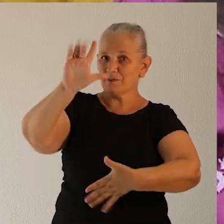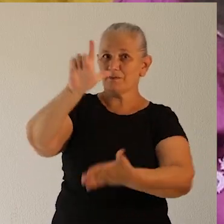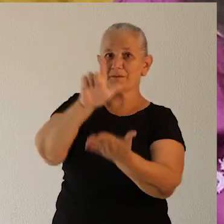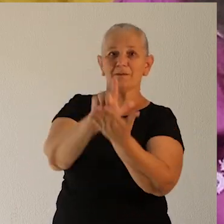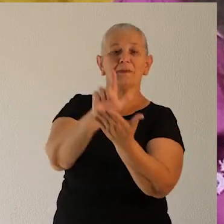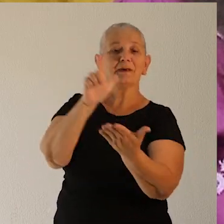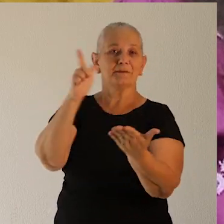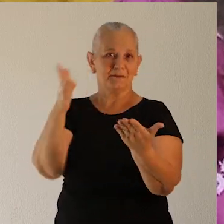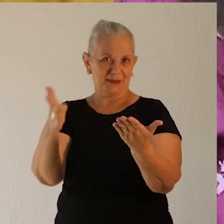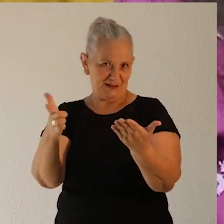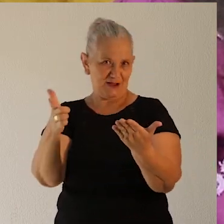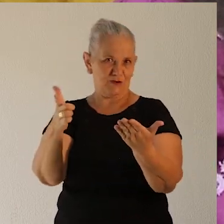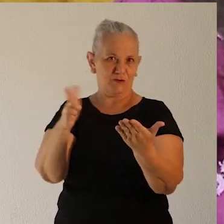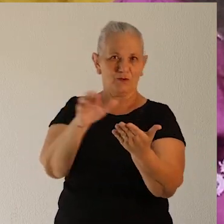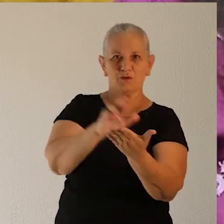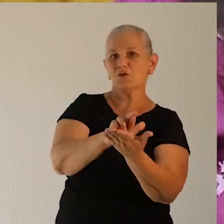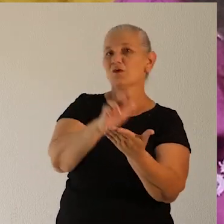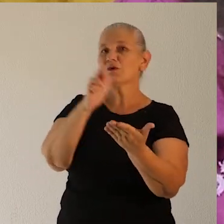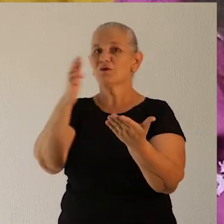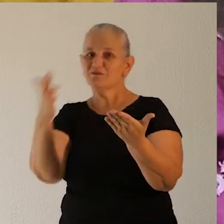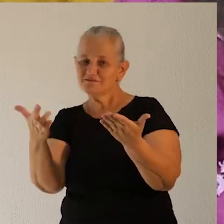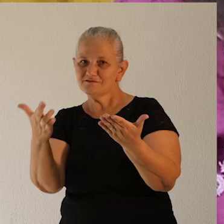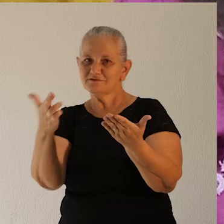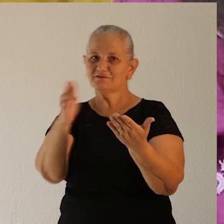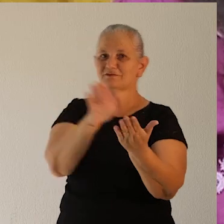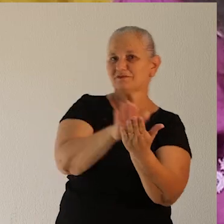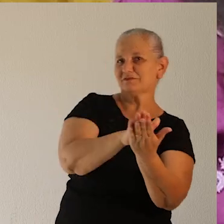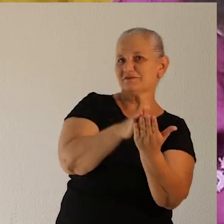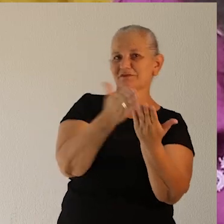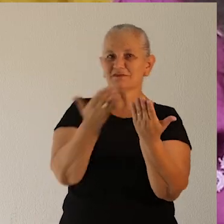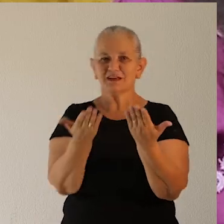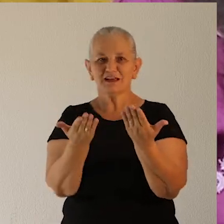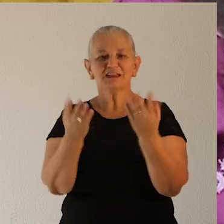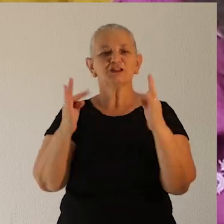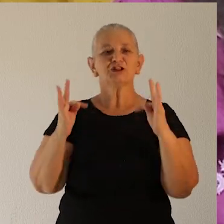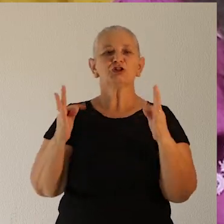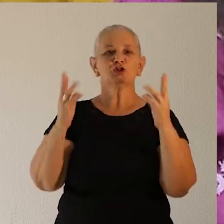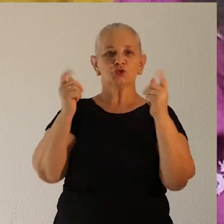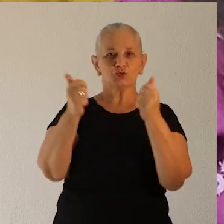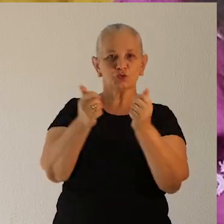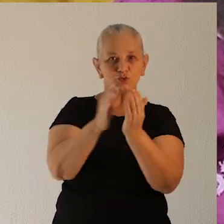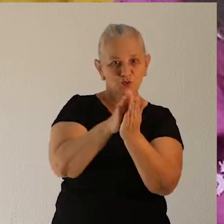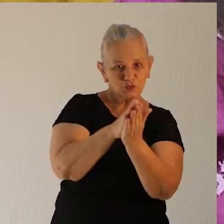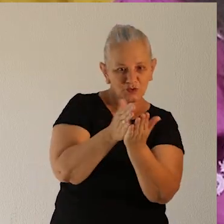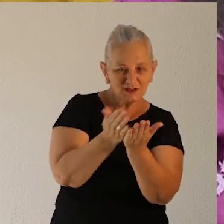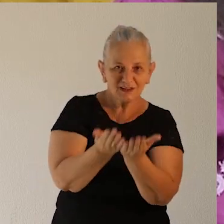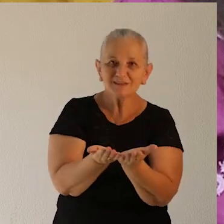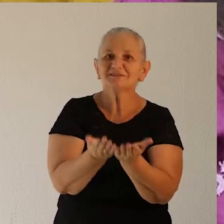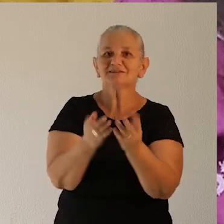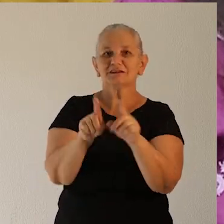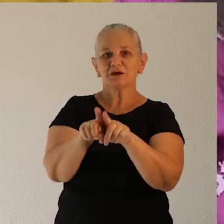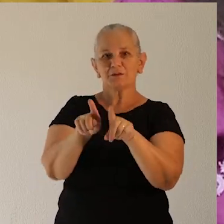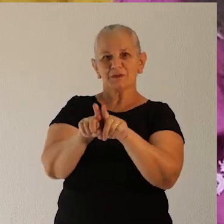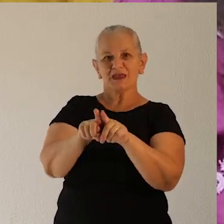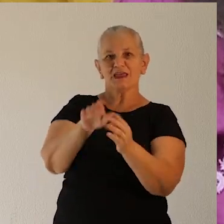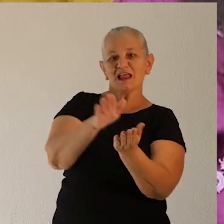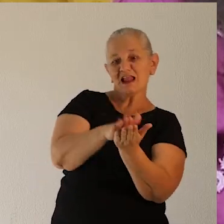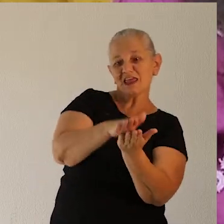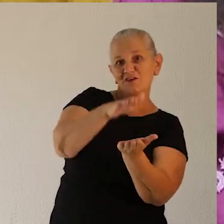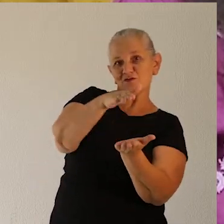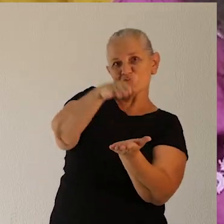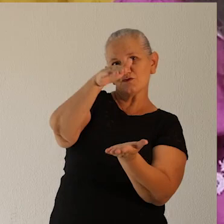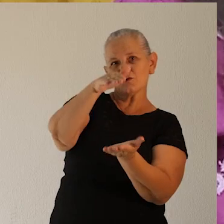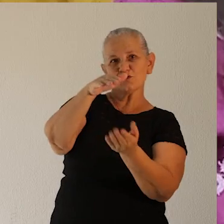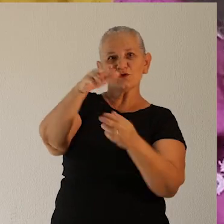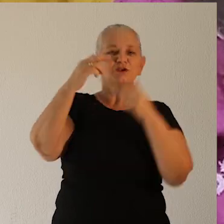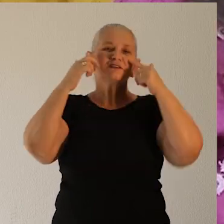papel, que vira jornal, vira revista, vira caderno, que vira livro, de história